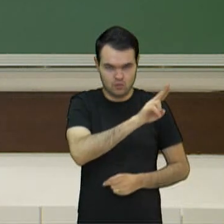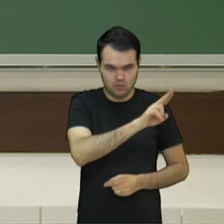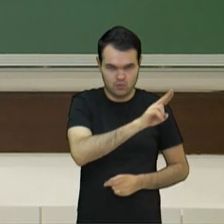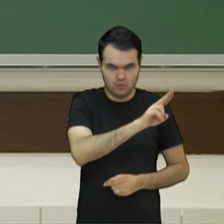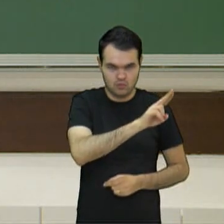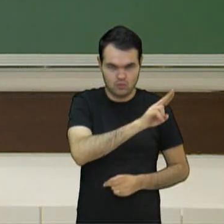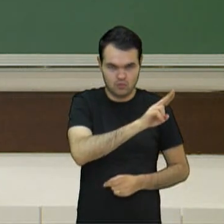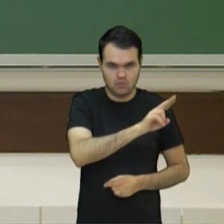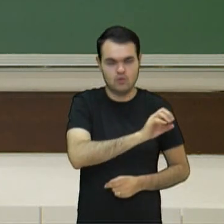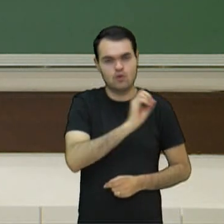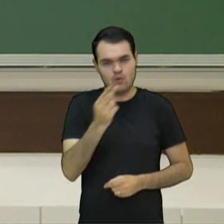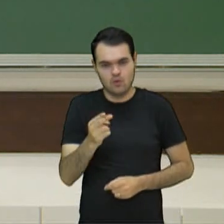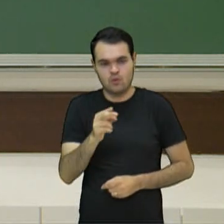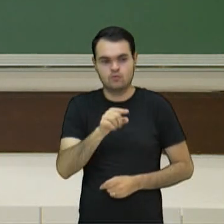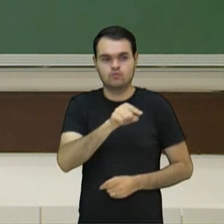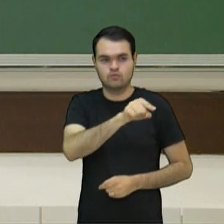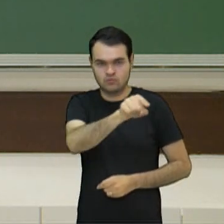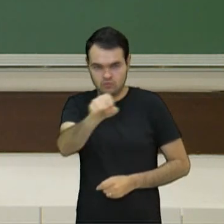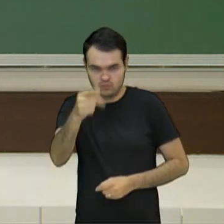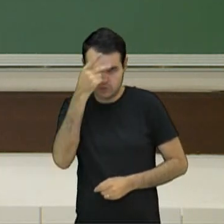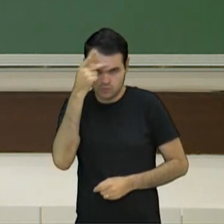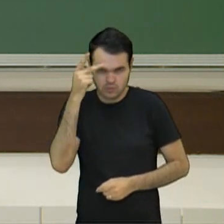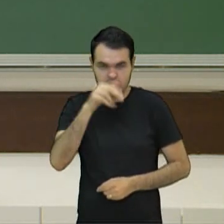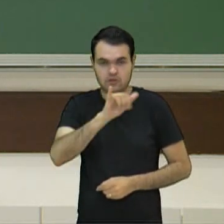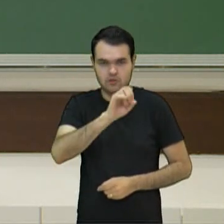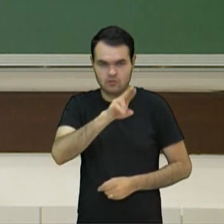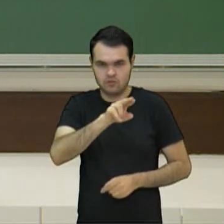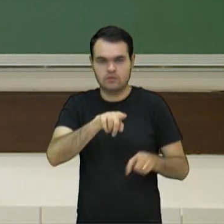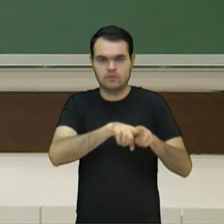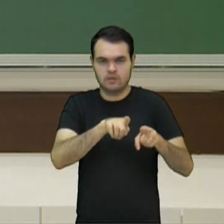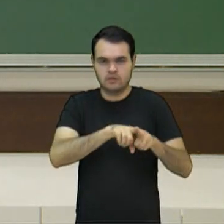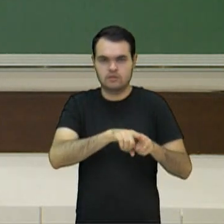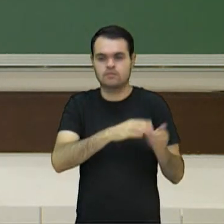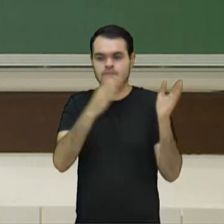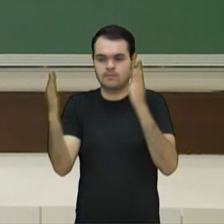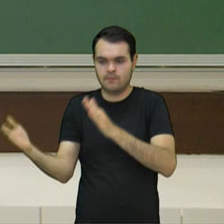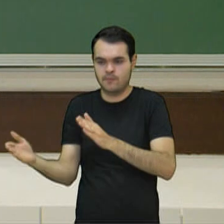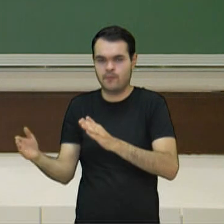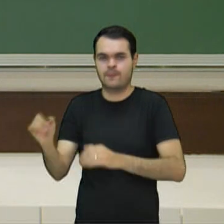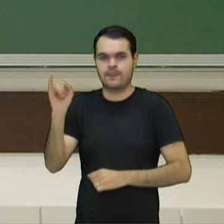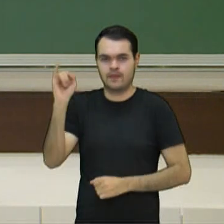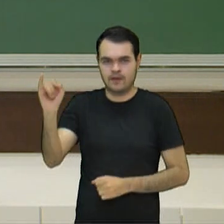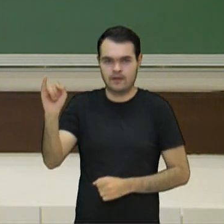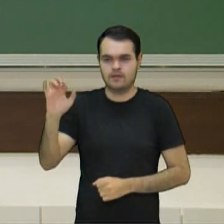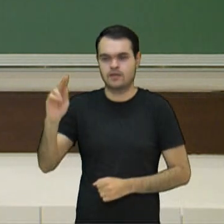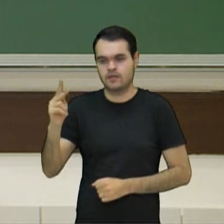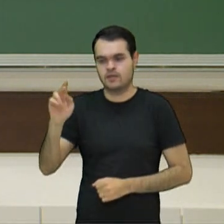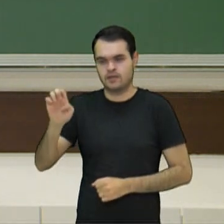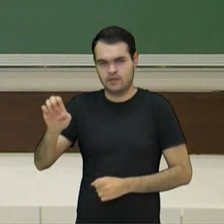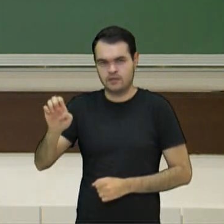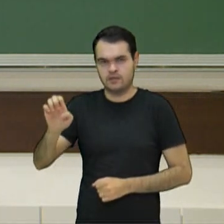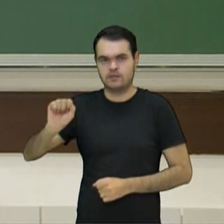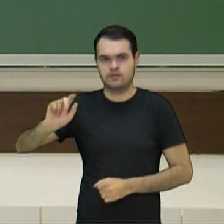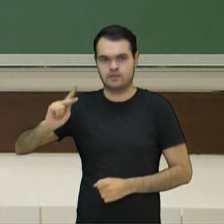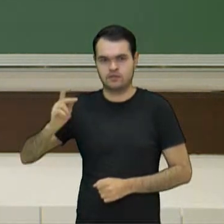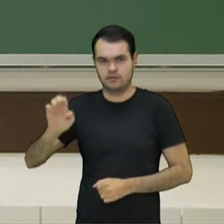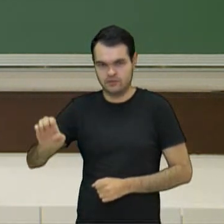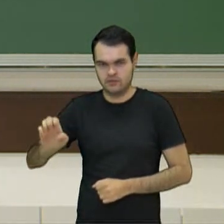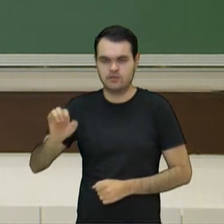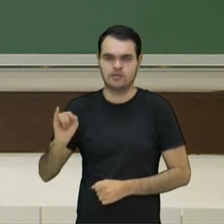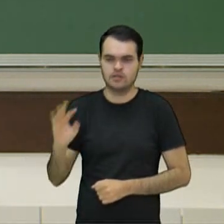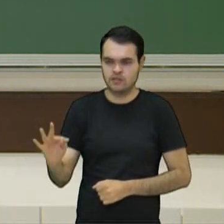pessoas do plural, e o was vai ser usado com I, primeira pessoa do singular, e he, she e it, né,